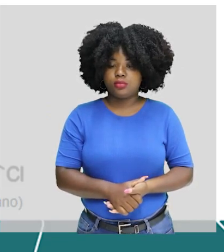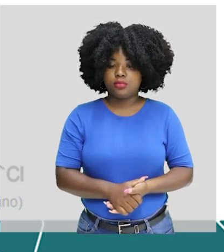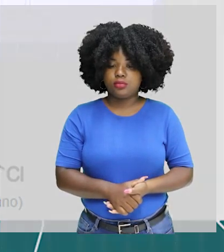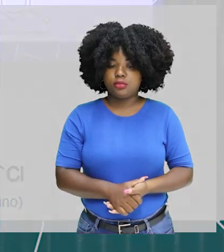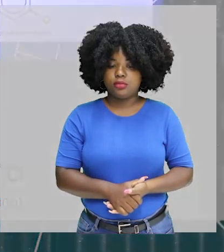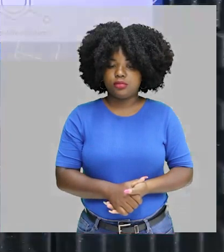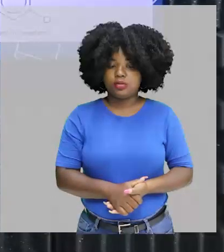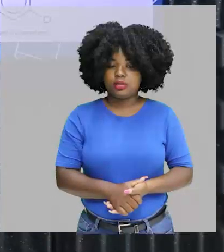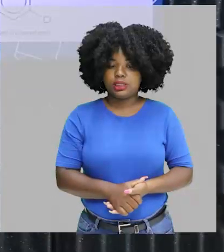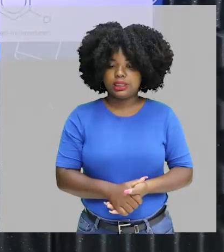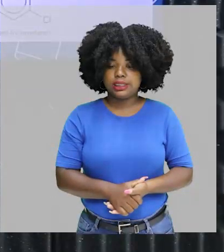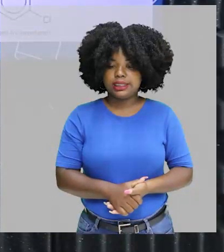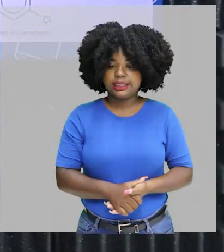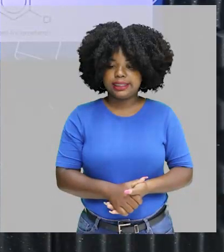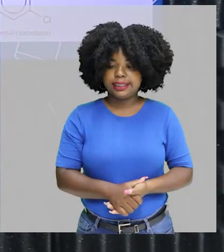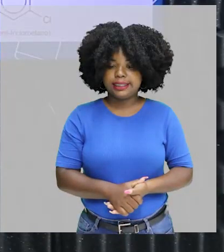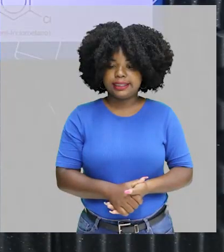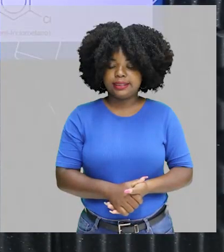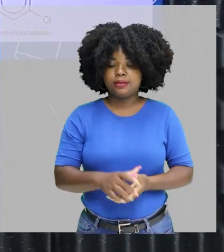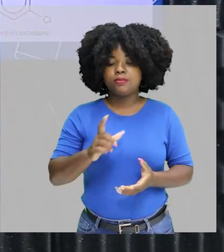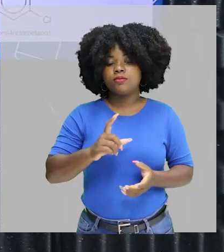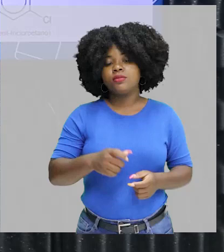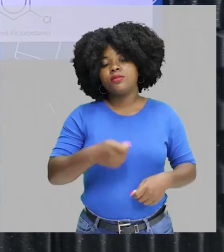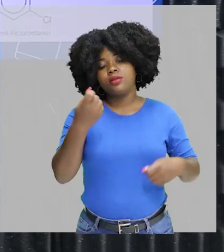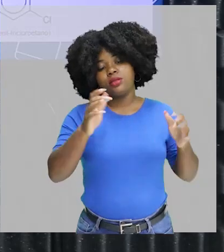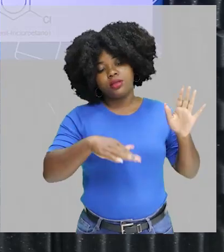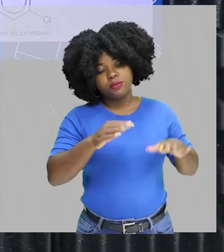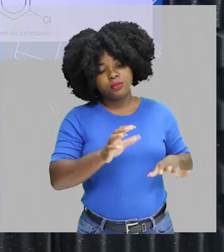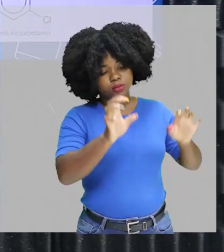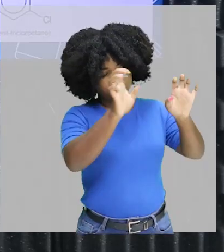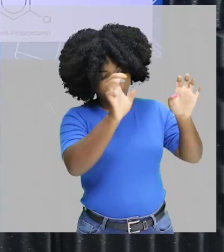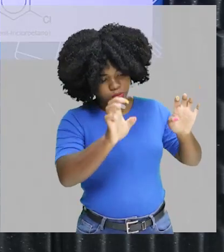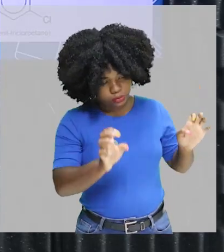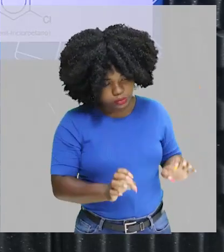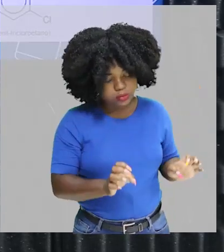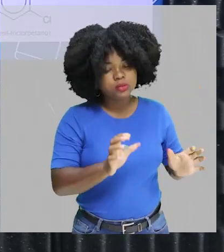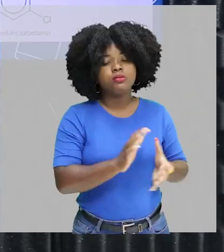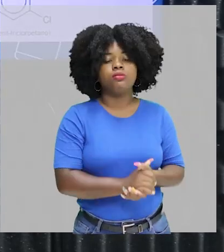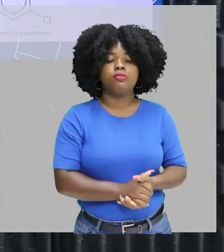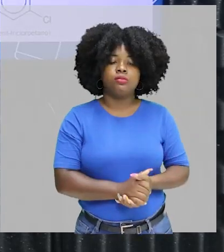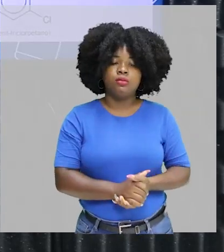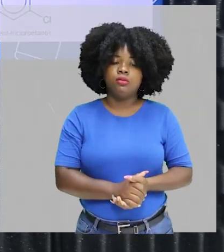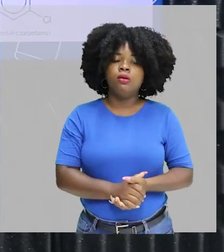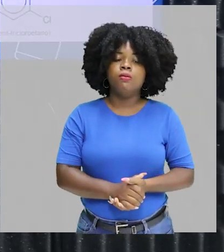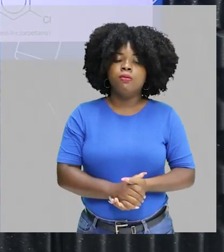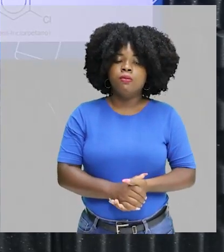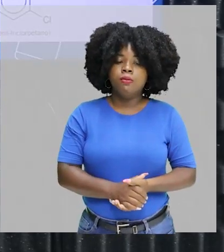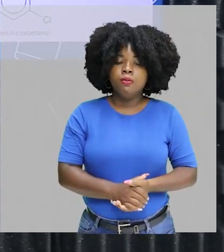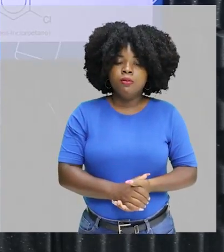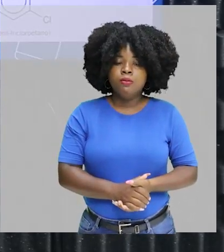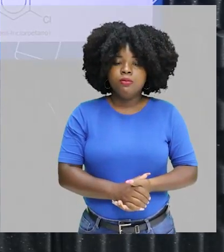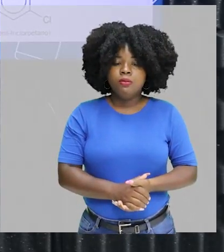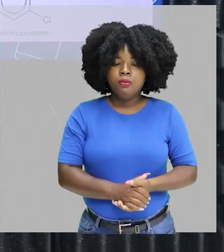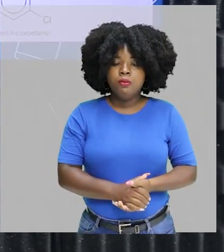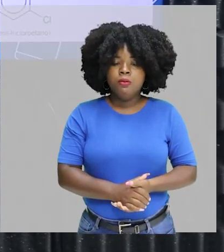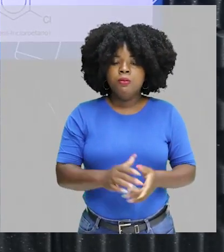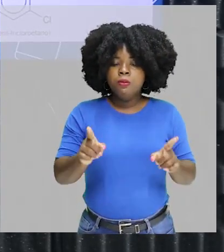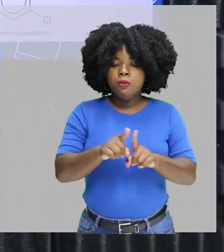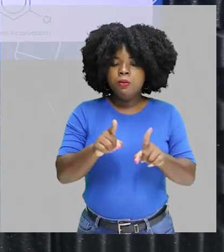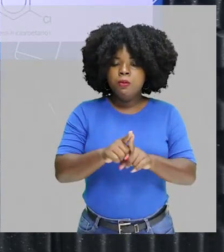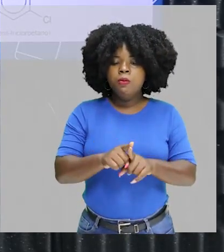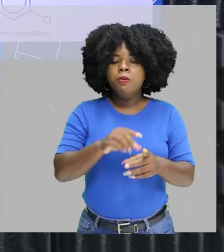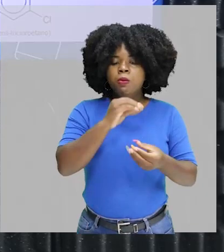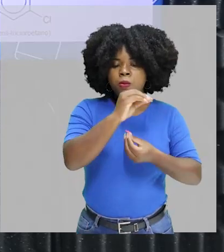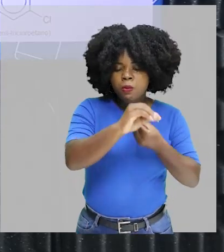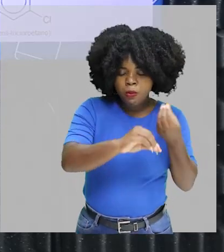aumento da cadeia, do tamanho da molécula orgânica. São